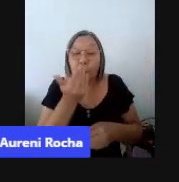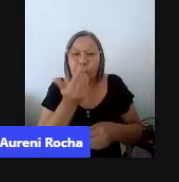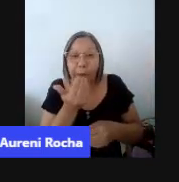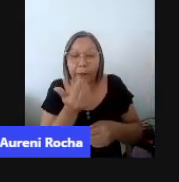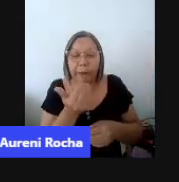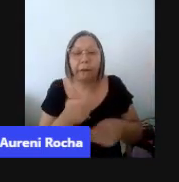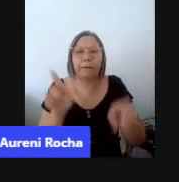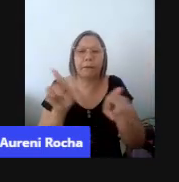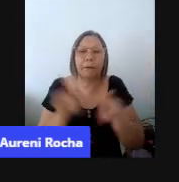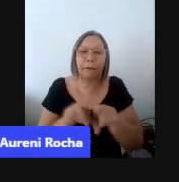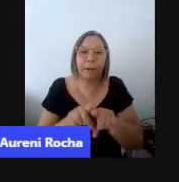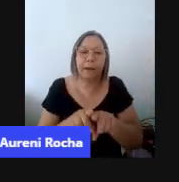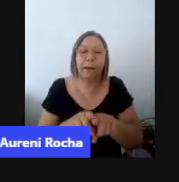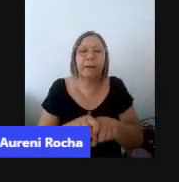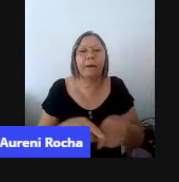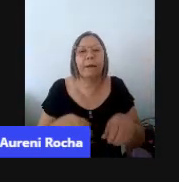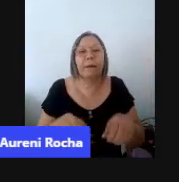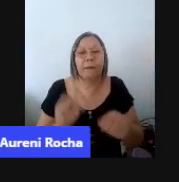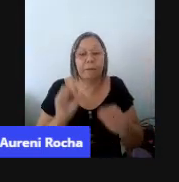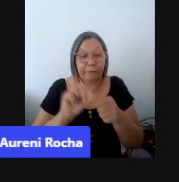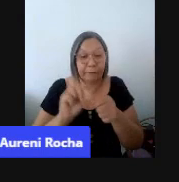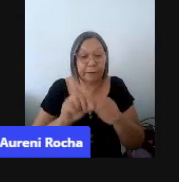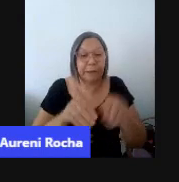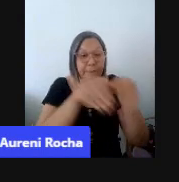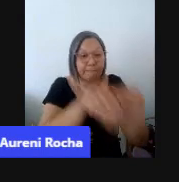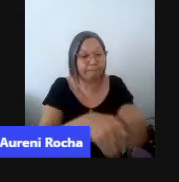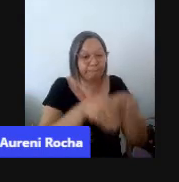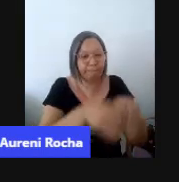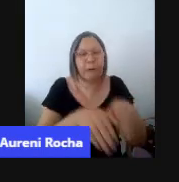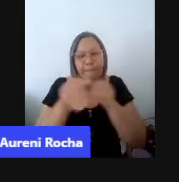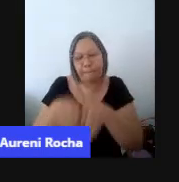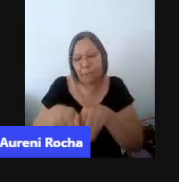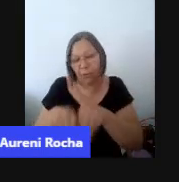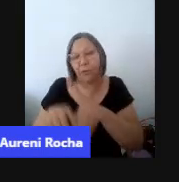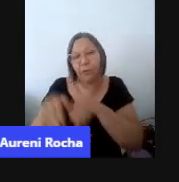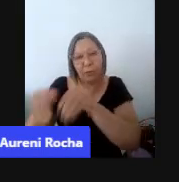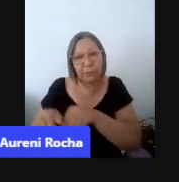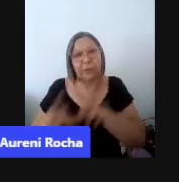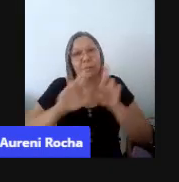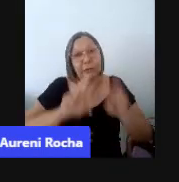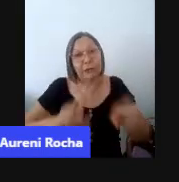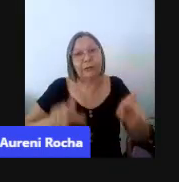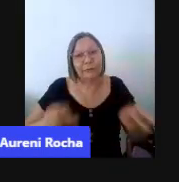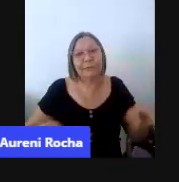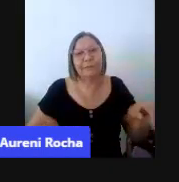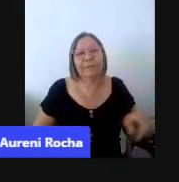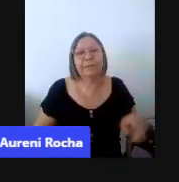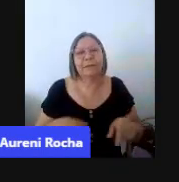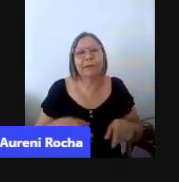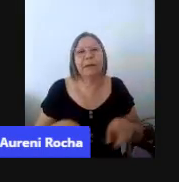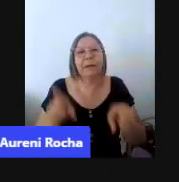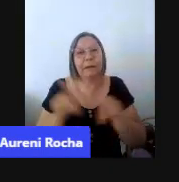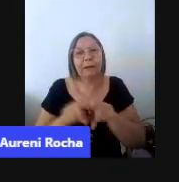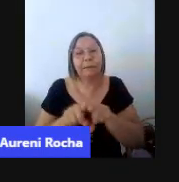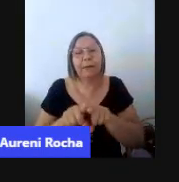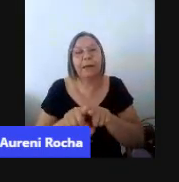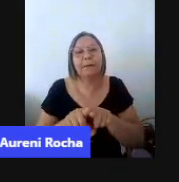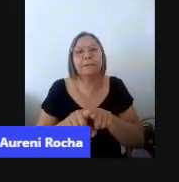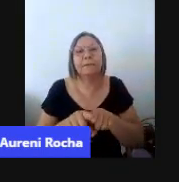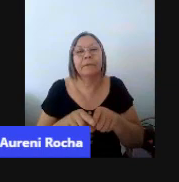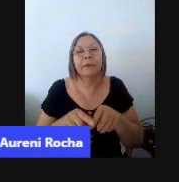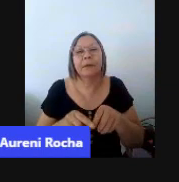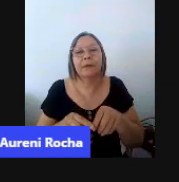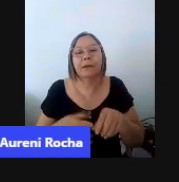para fazer os buracos. A gente aprendeu também sobre a reprodução do animal, né? o tatu